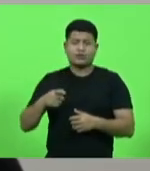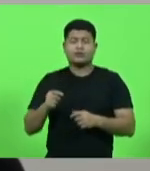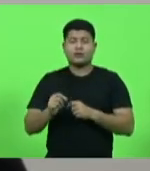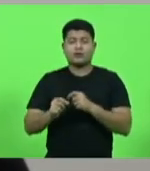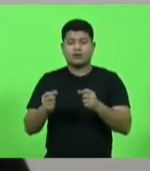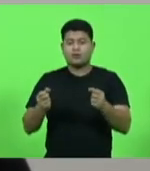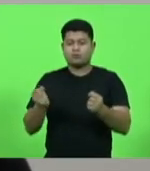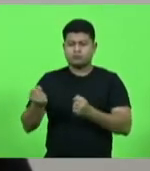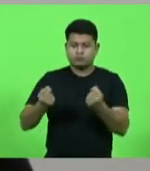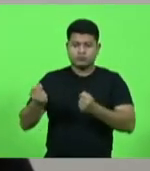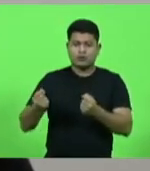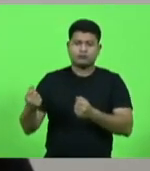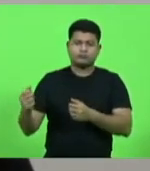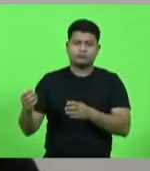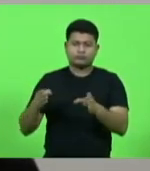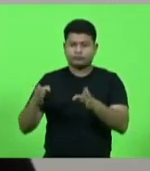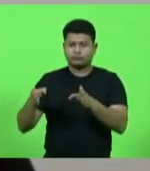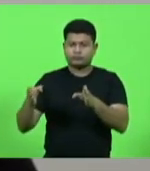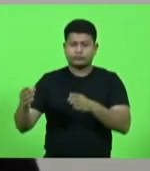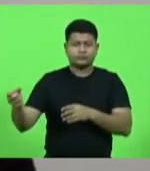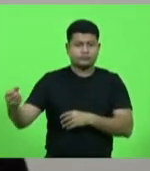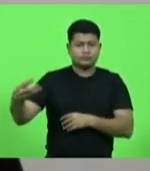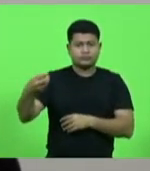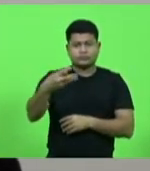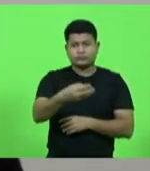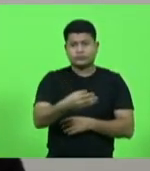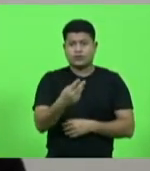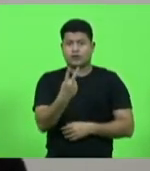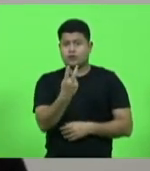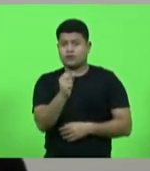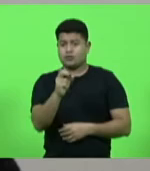282. E eu vejo hoje,